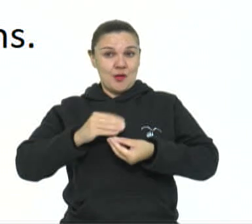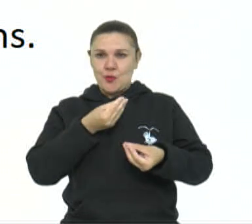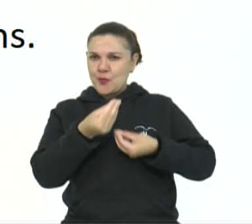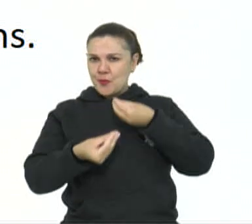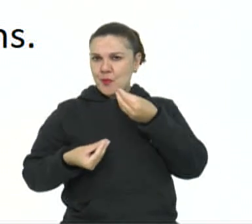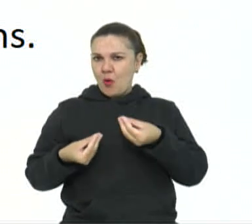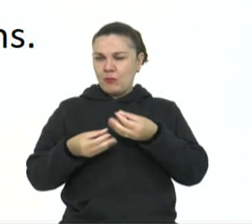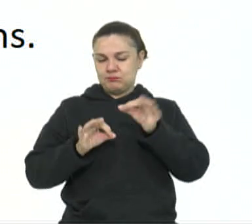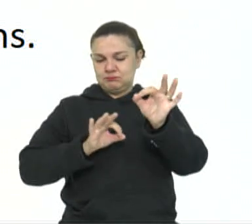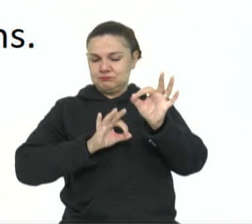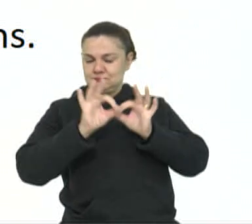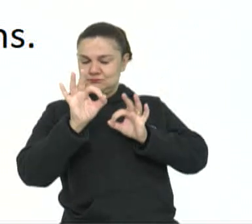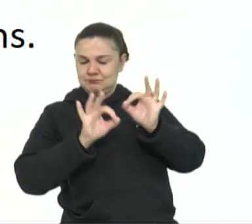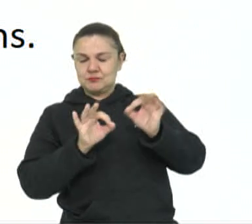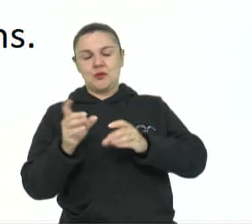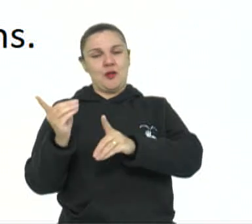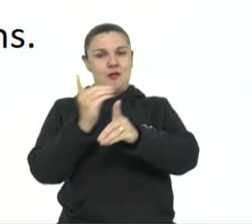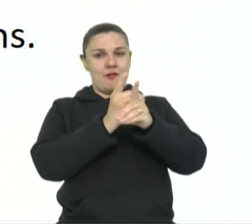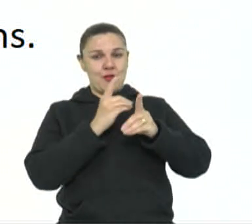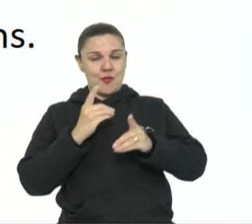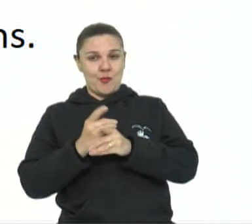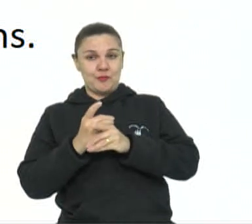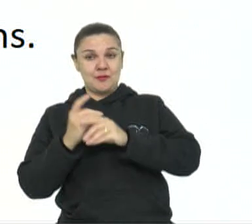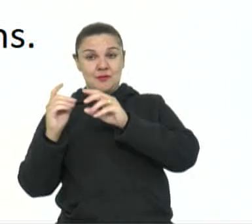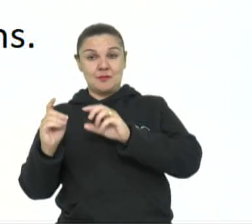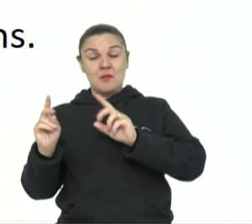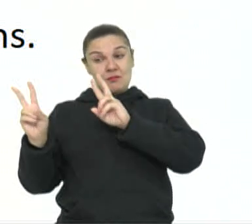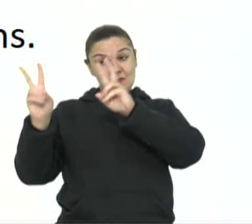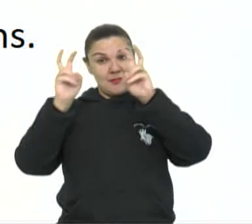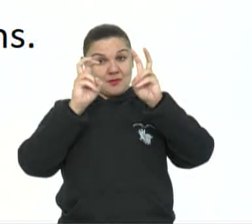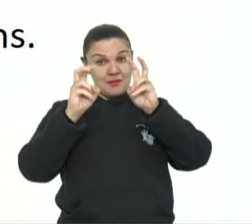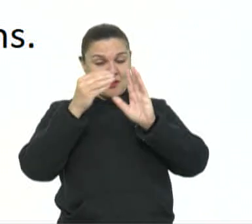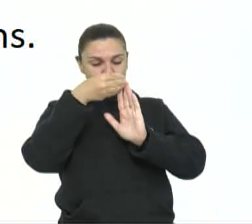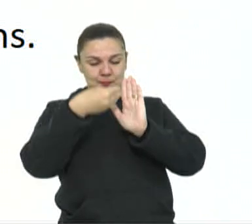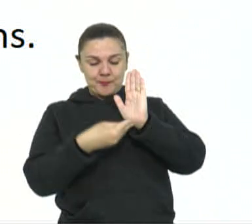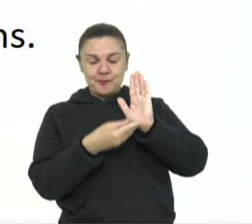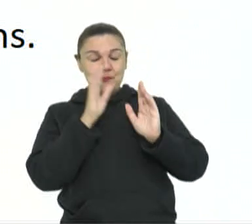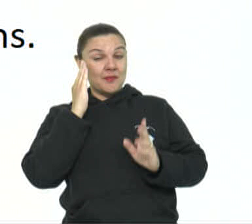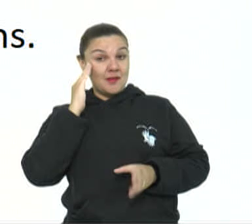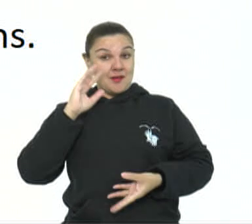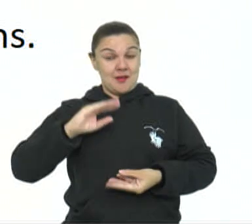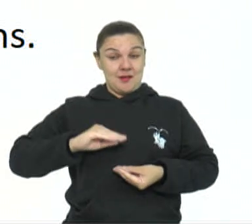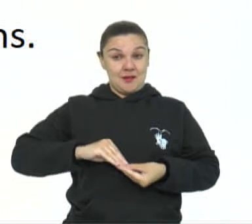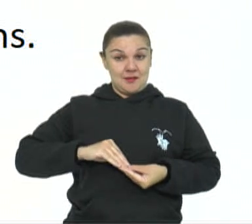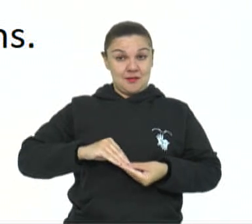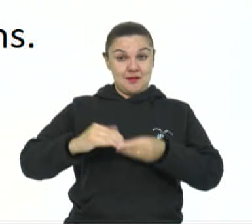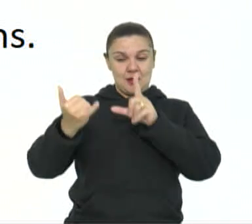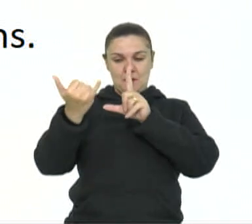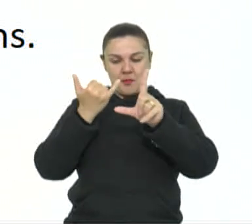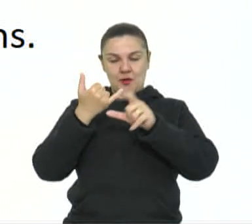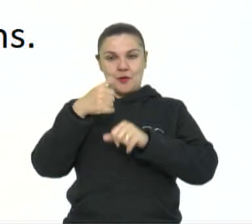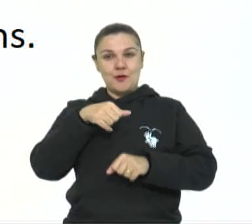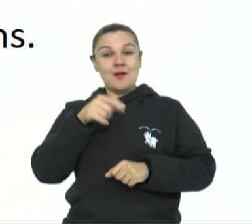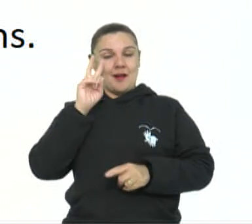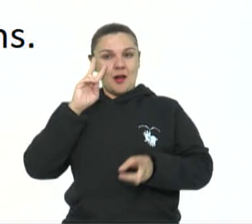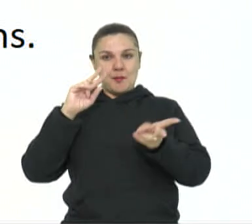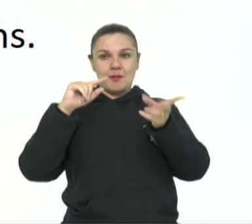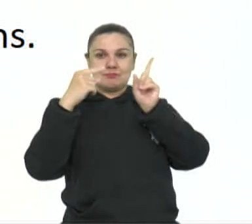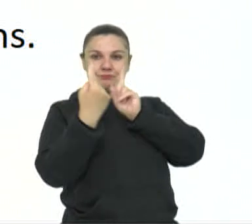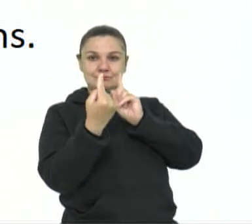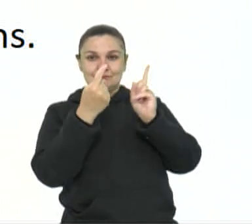como que ele funciona, identificamos temas nos textos, interpretamos os textos